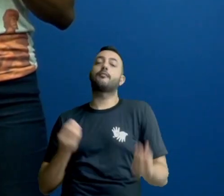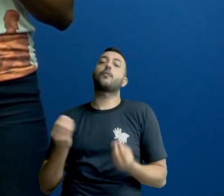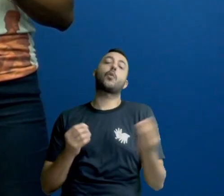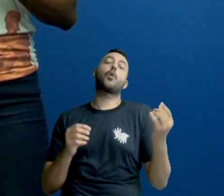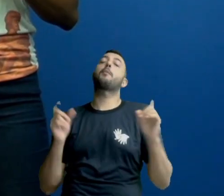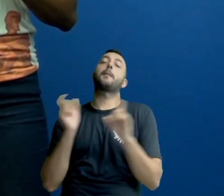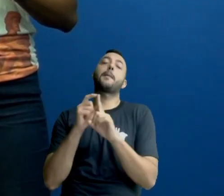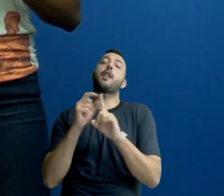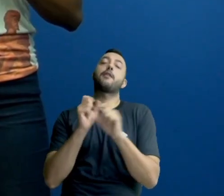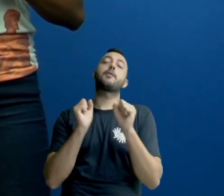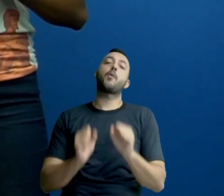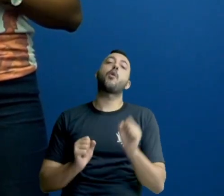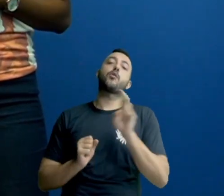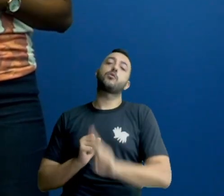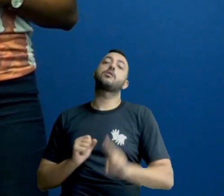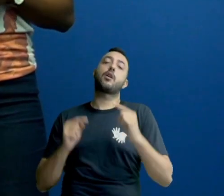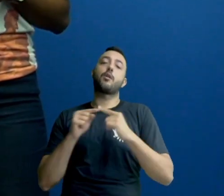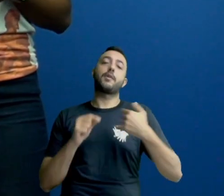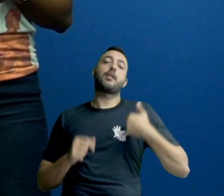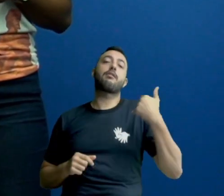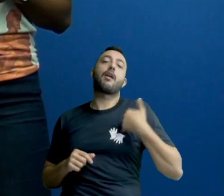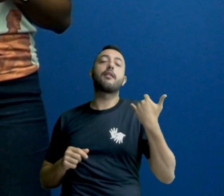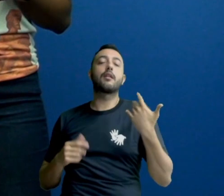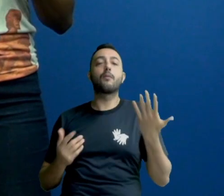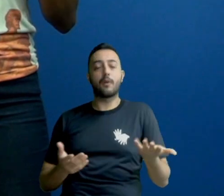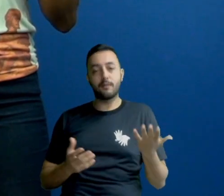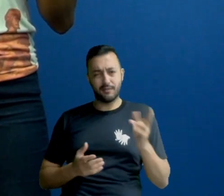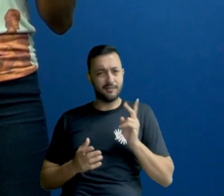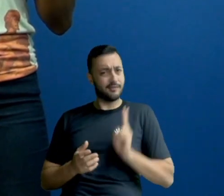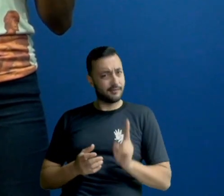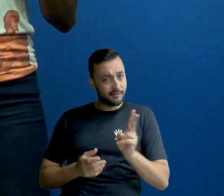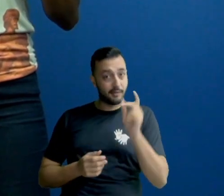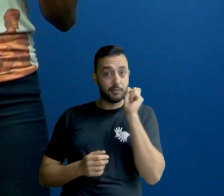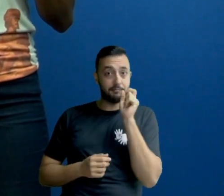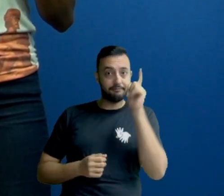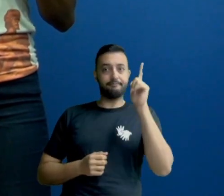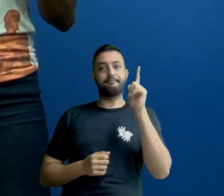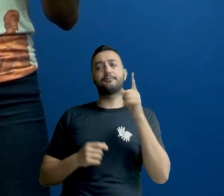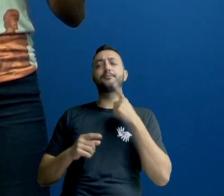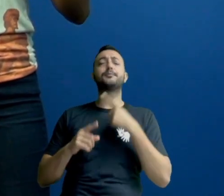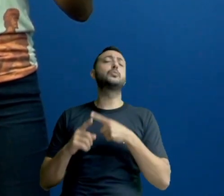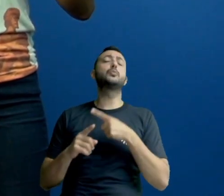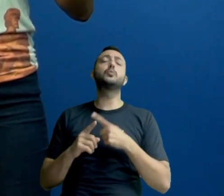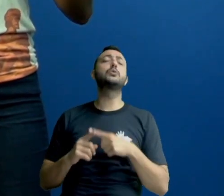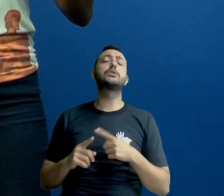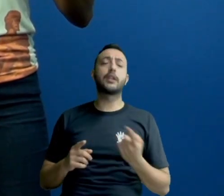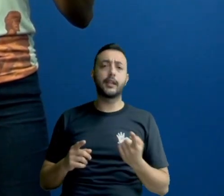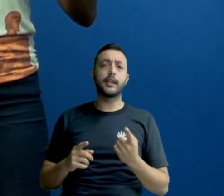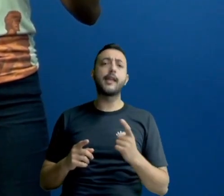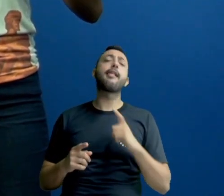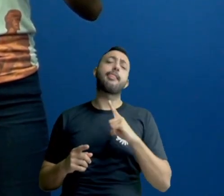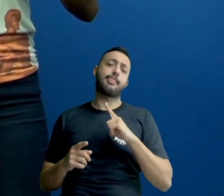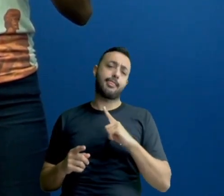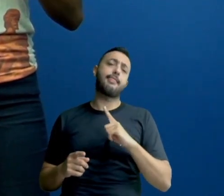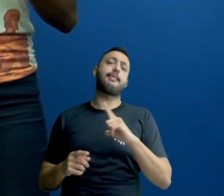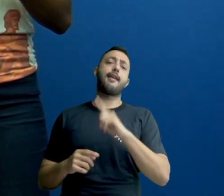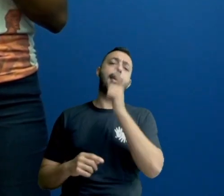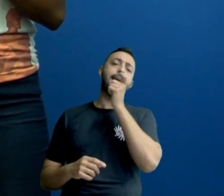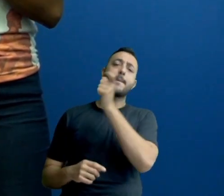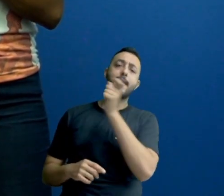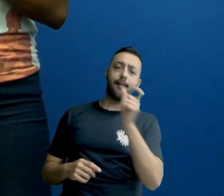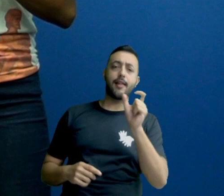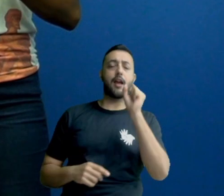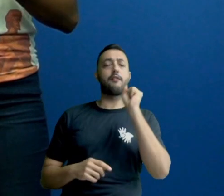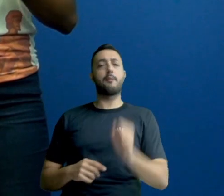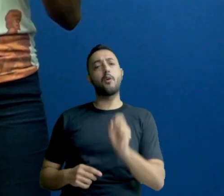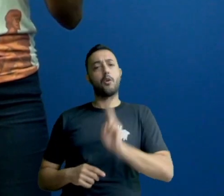utilizar quanto à idade? Então, é bom a gente ficar sempre atento, porque tem palavras que eu posso utilizar